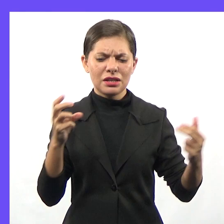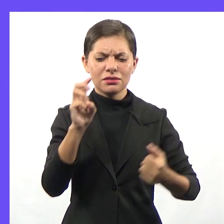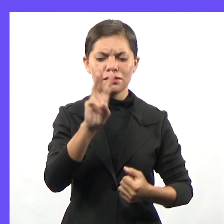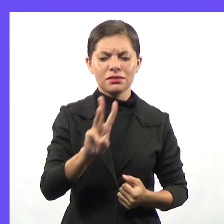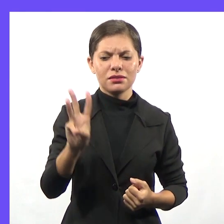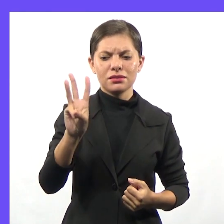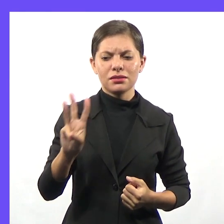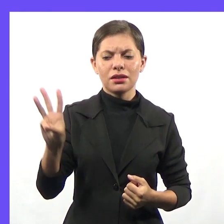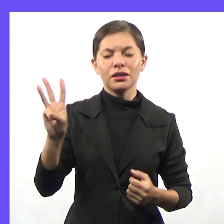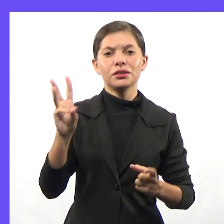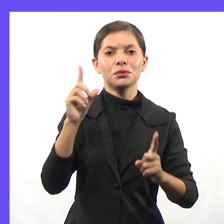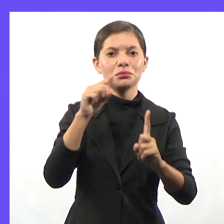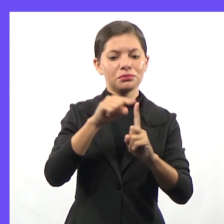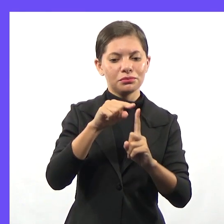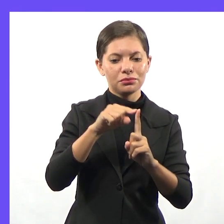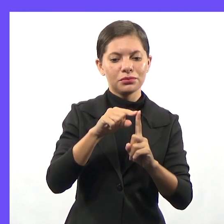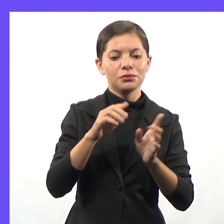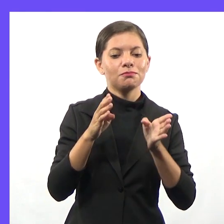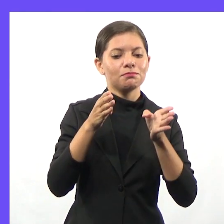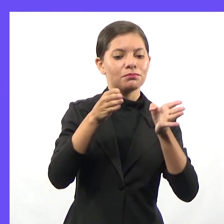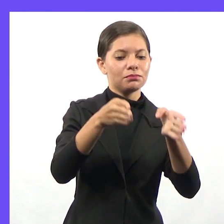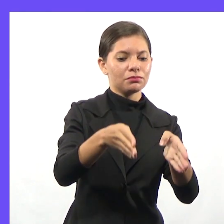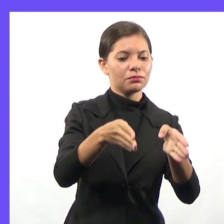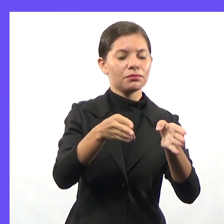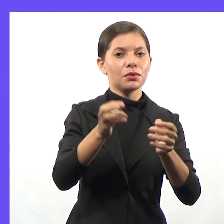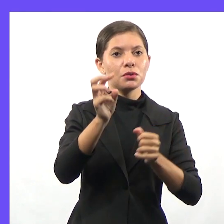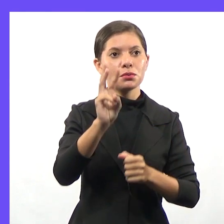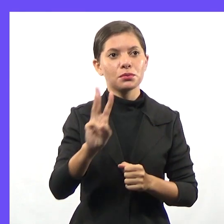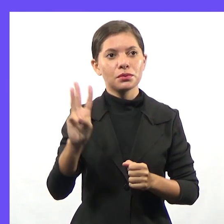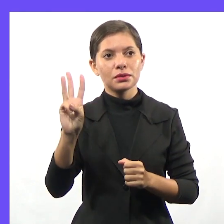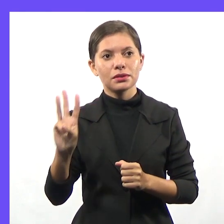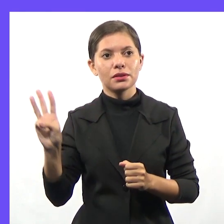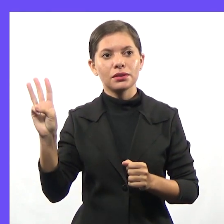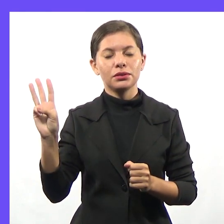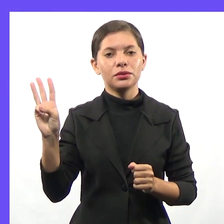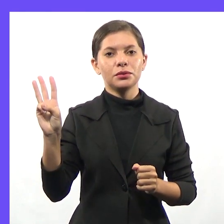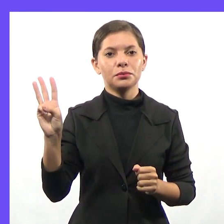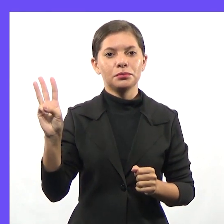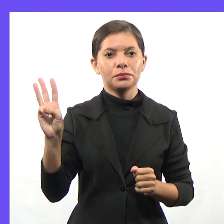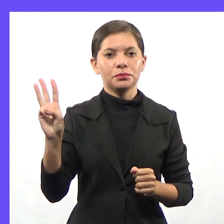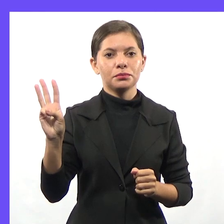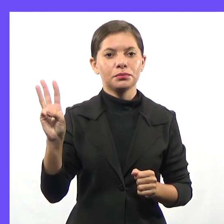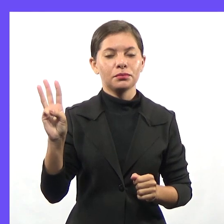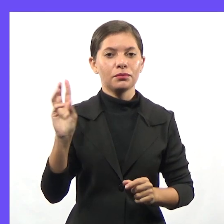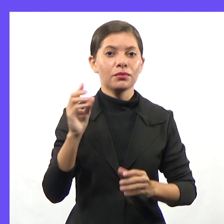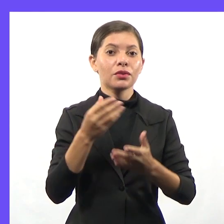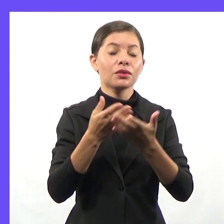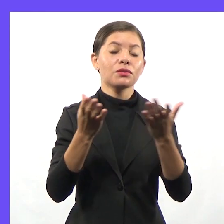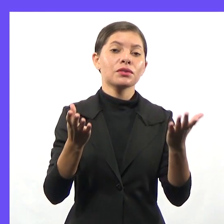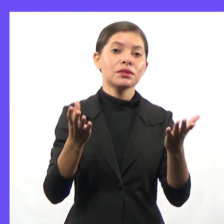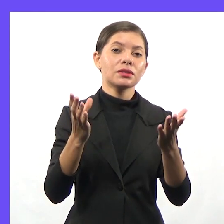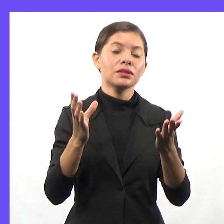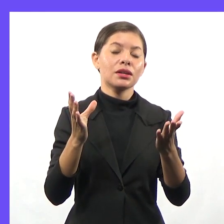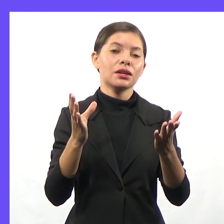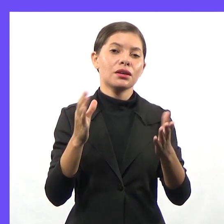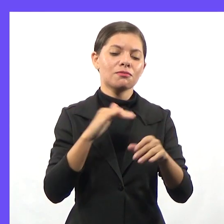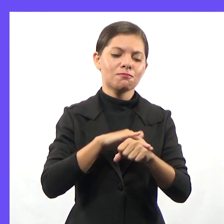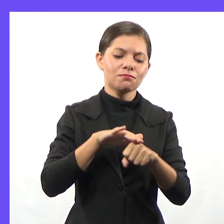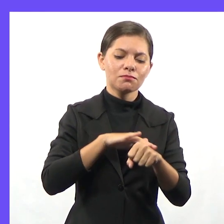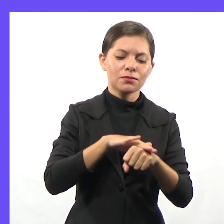no qual, com quem você está conversando, não é um ser humano, é um